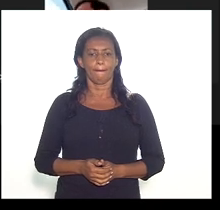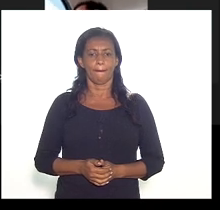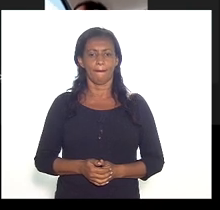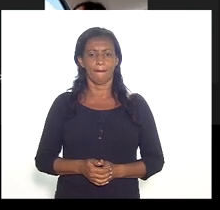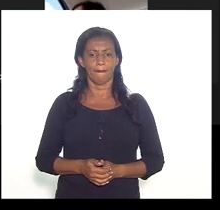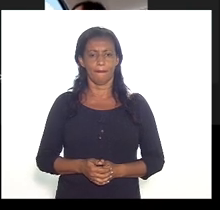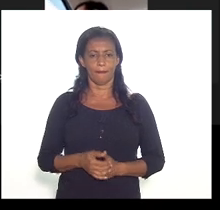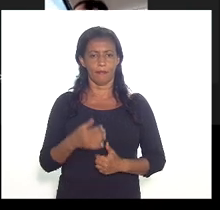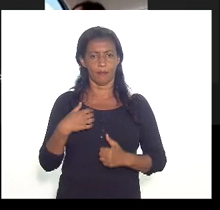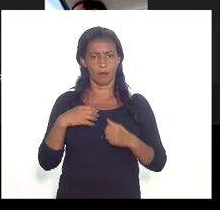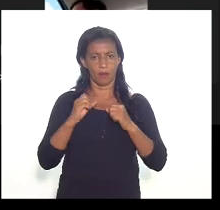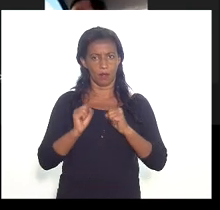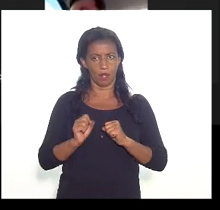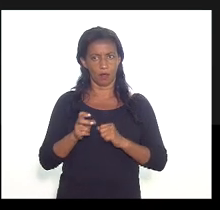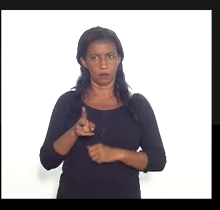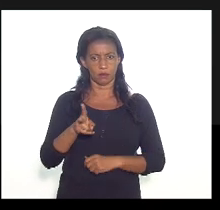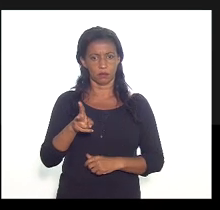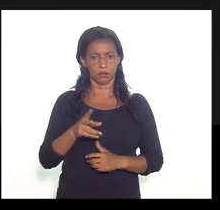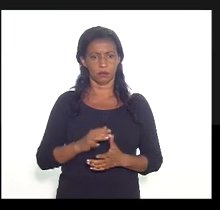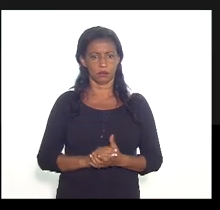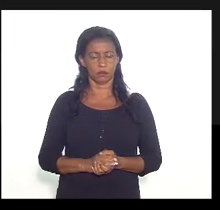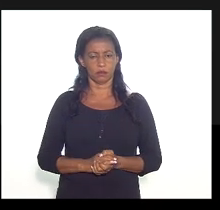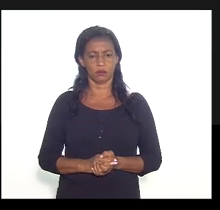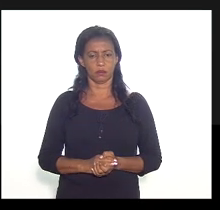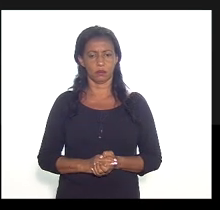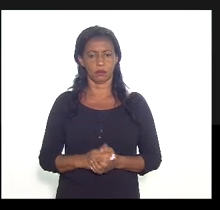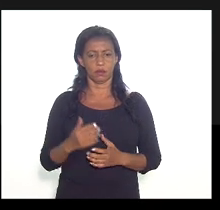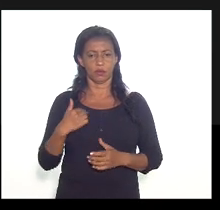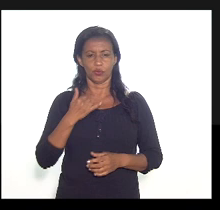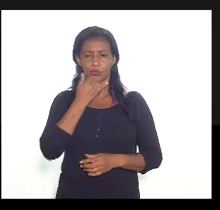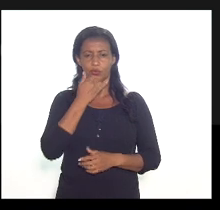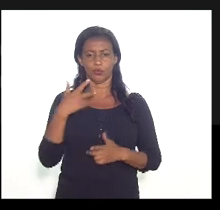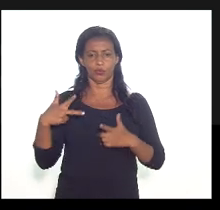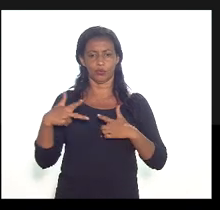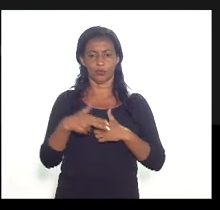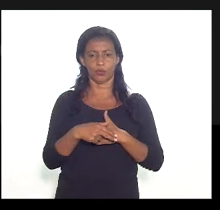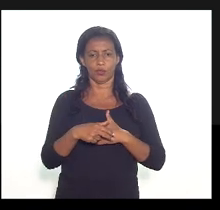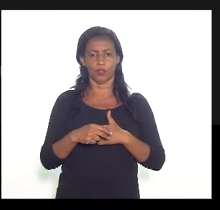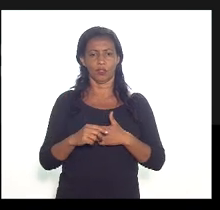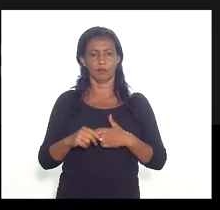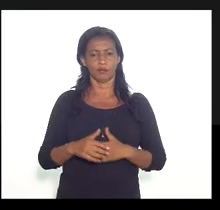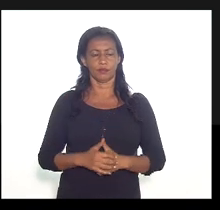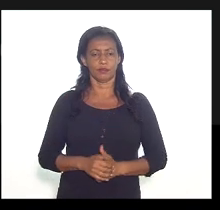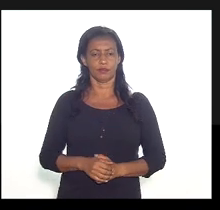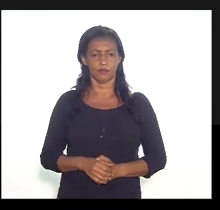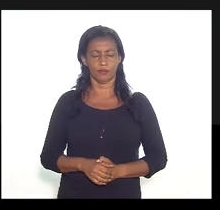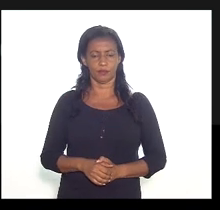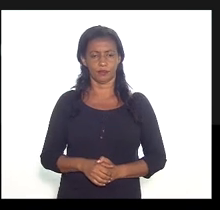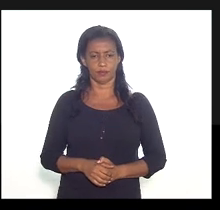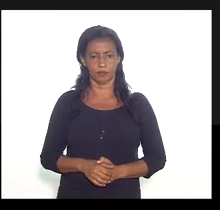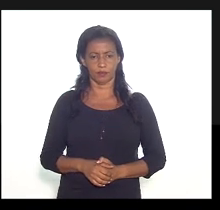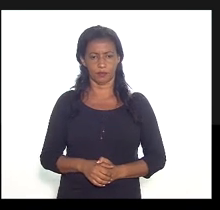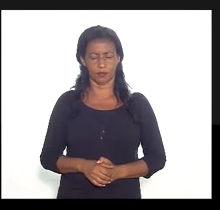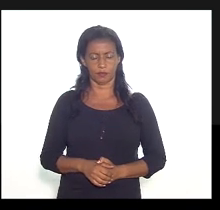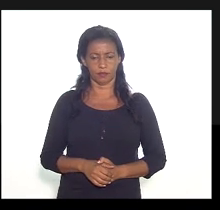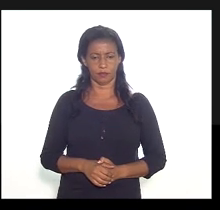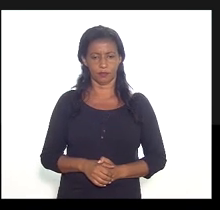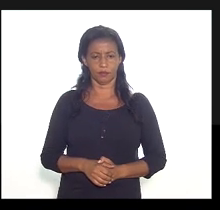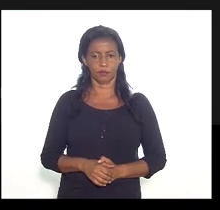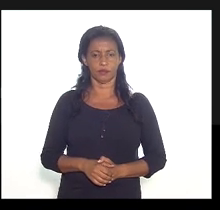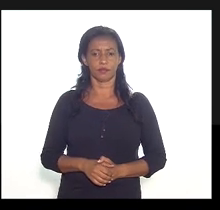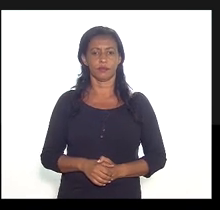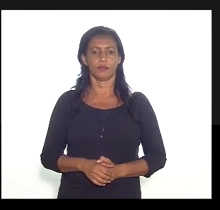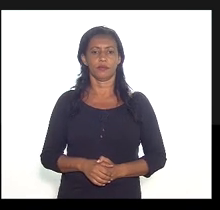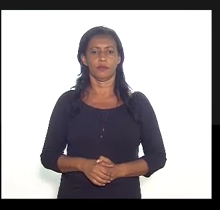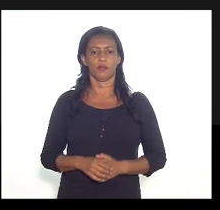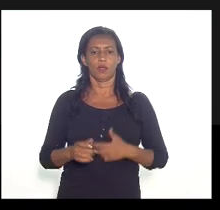Posso continuar? Se alguém falou aí. Artigo 1º. Fica o Poder Executivo. Pode continuar, deputado Márcio. Okay, obrigado, presidente.